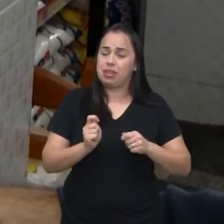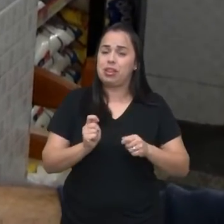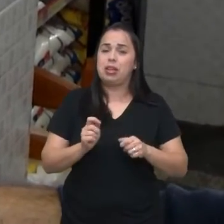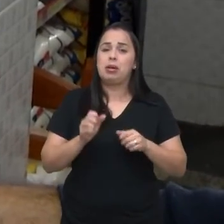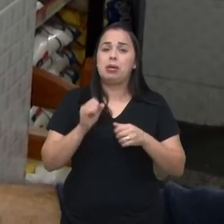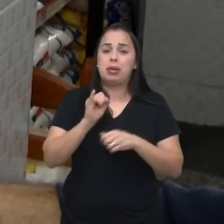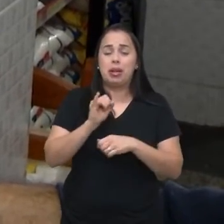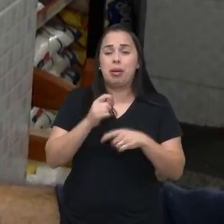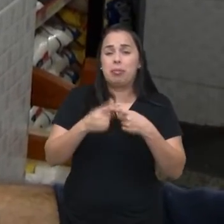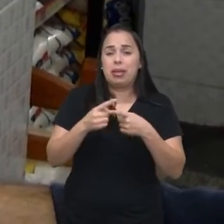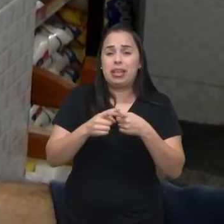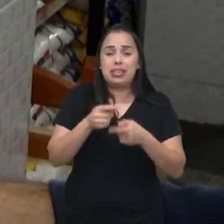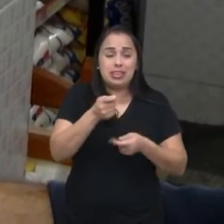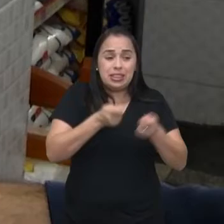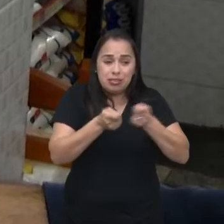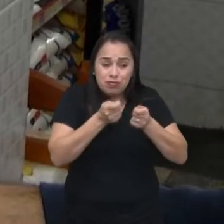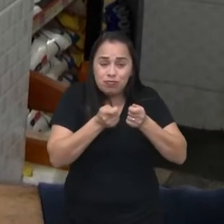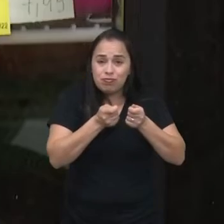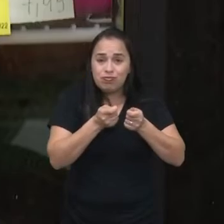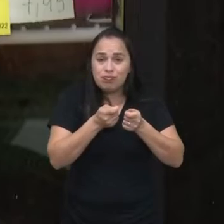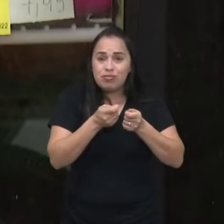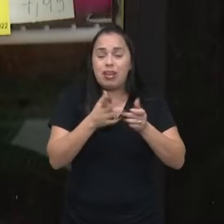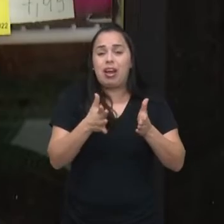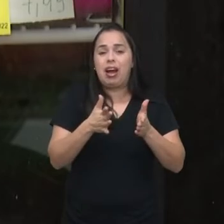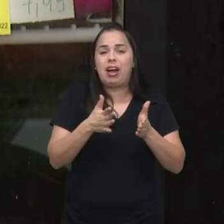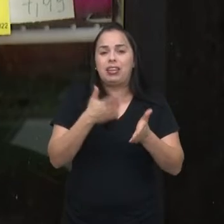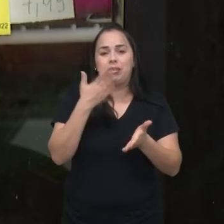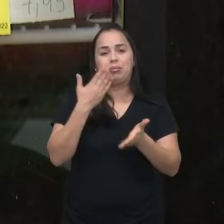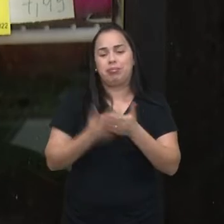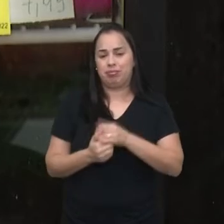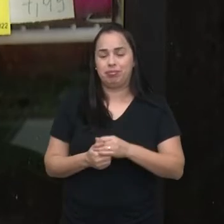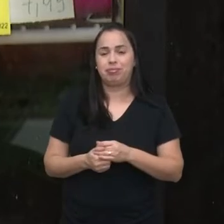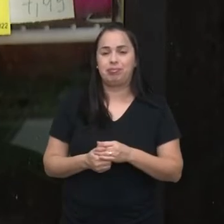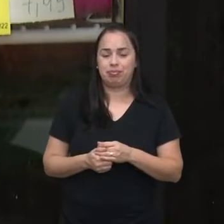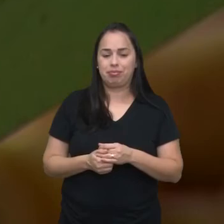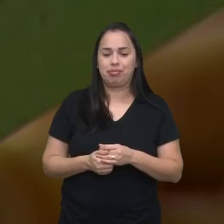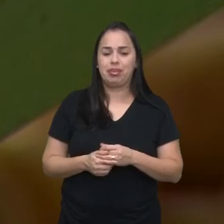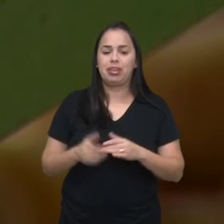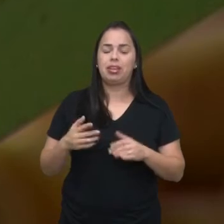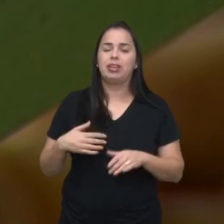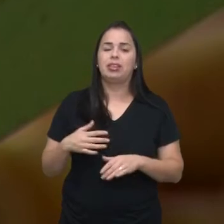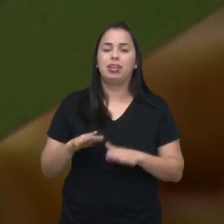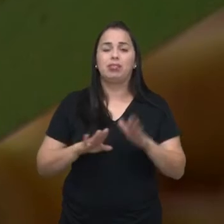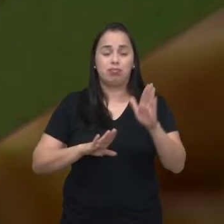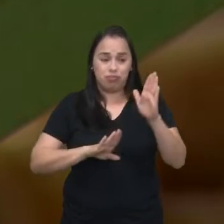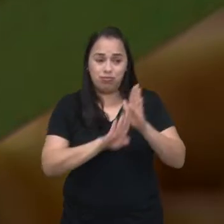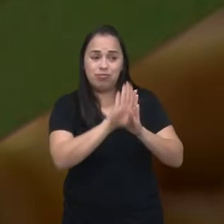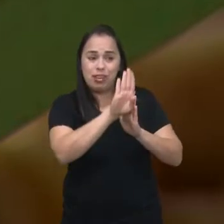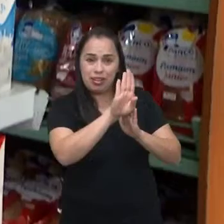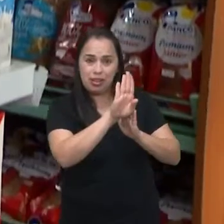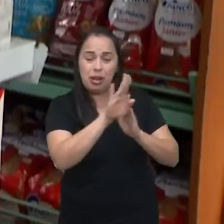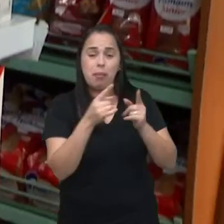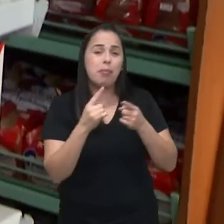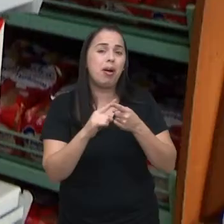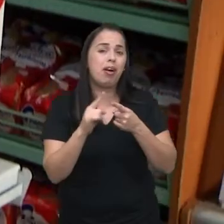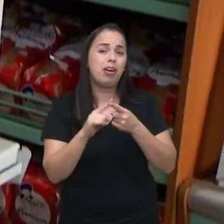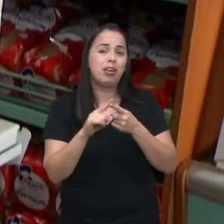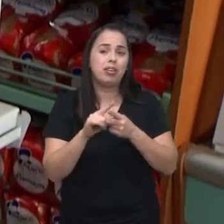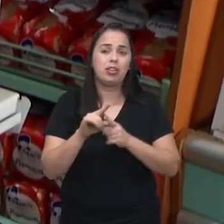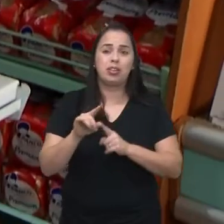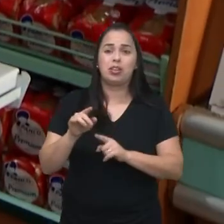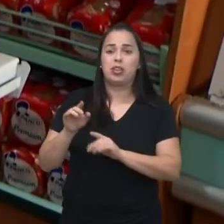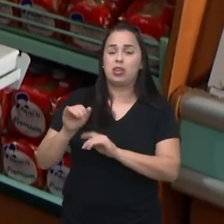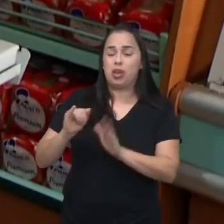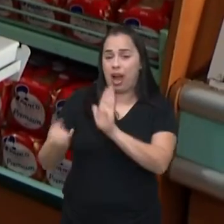que ensinar o cara passa nem apertada dessa entendeu tá caro as coisas e esse cenário de alta nos preços está distante de terminar isso